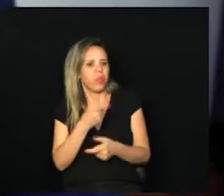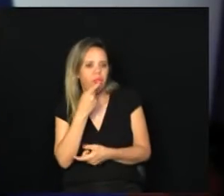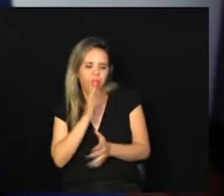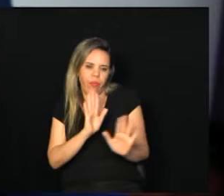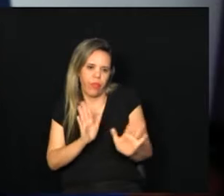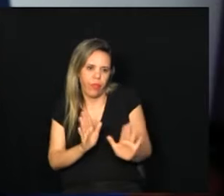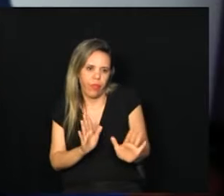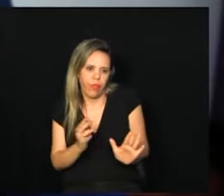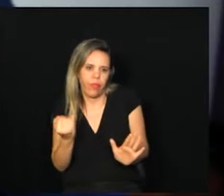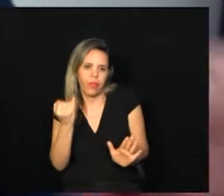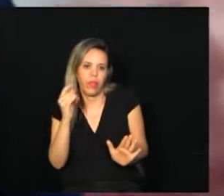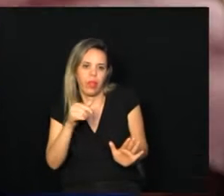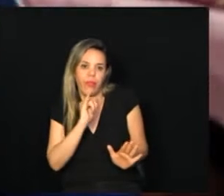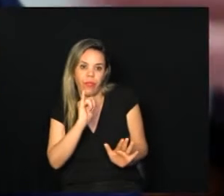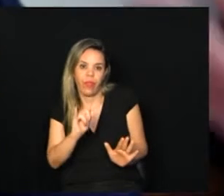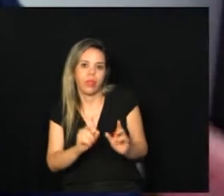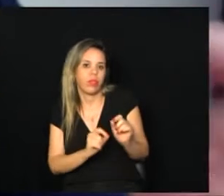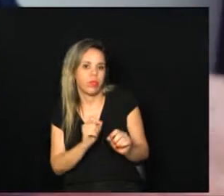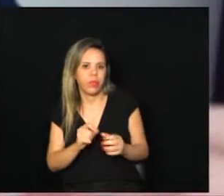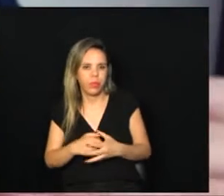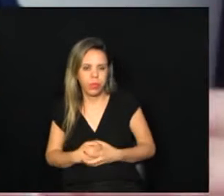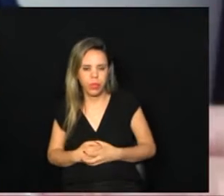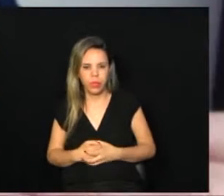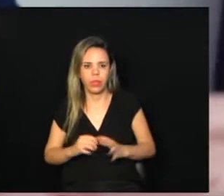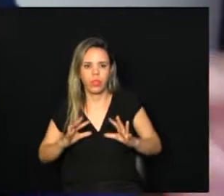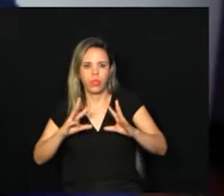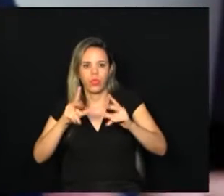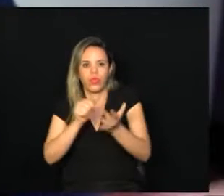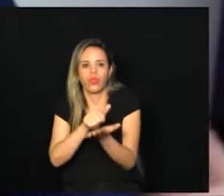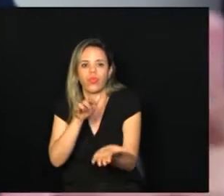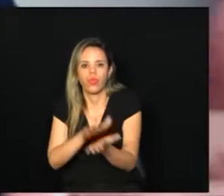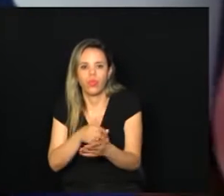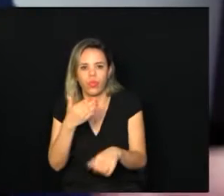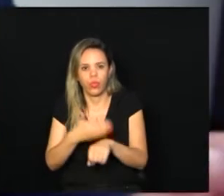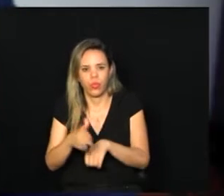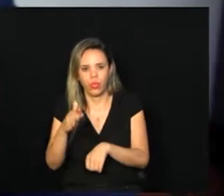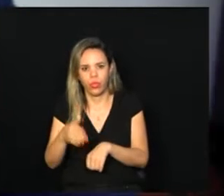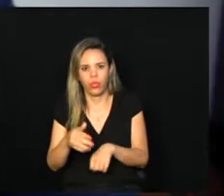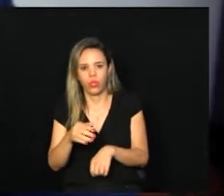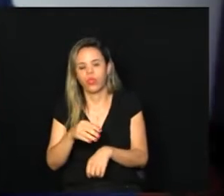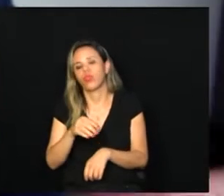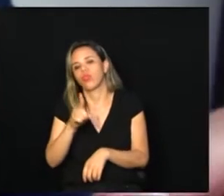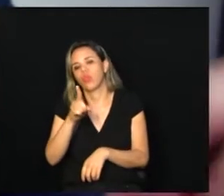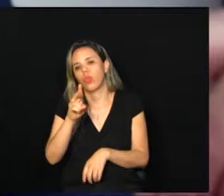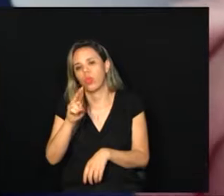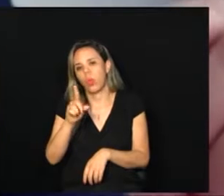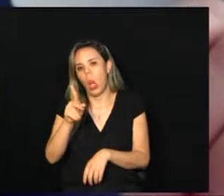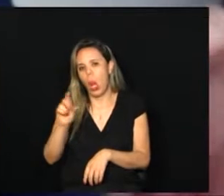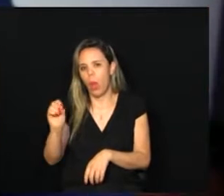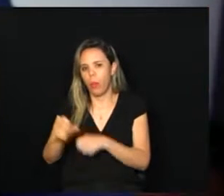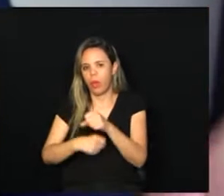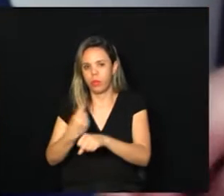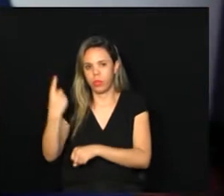falado isso, e é importante dizer, de todas as multas que foram aplicadas na John Boy no ano passado,